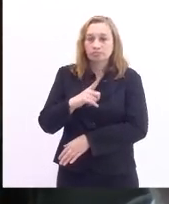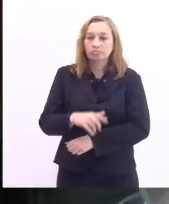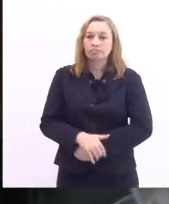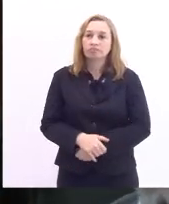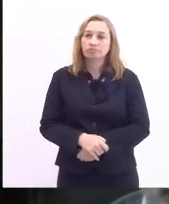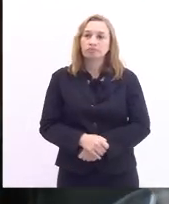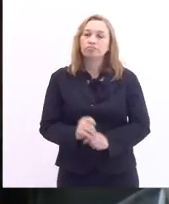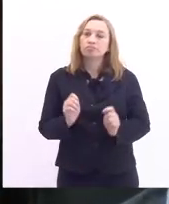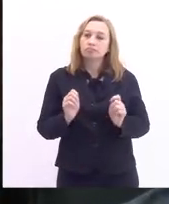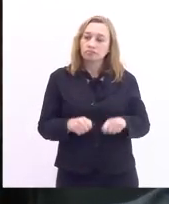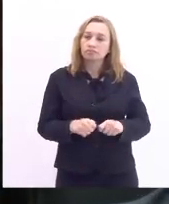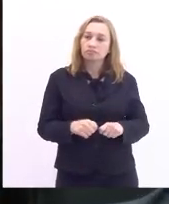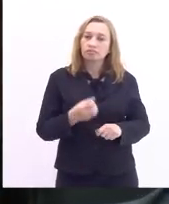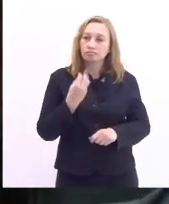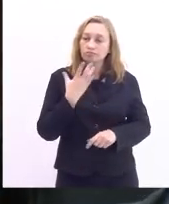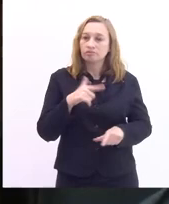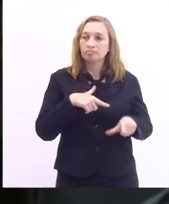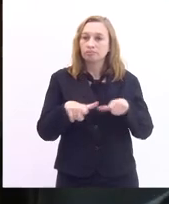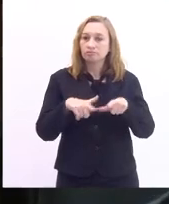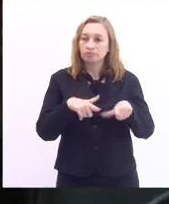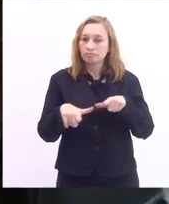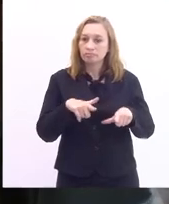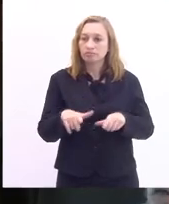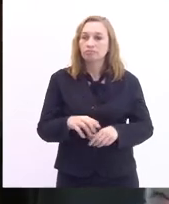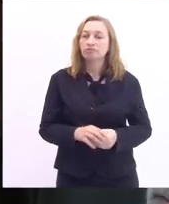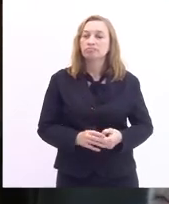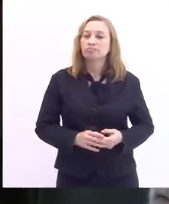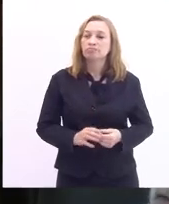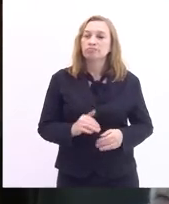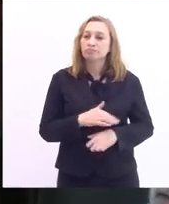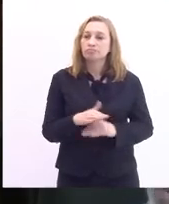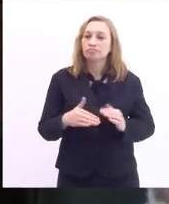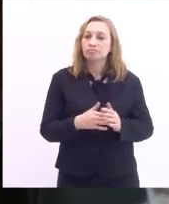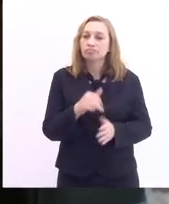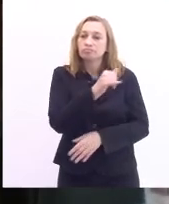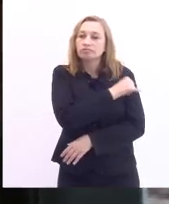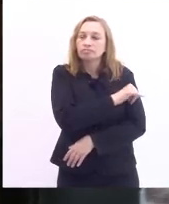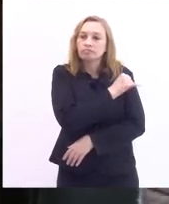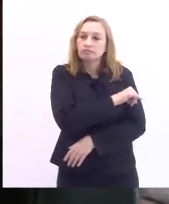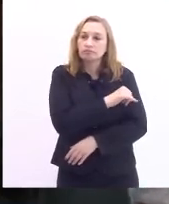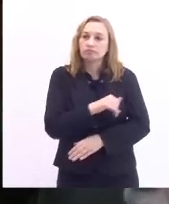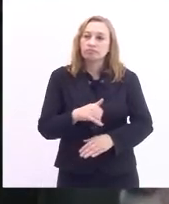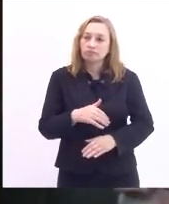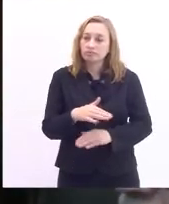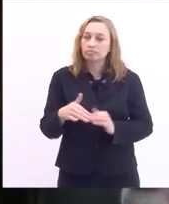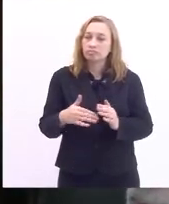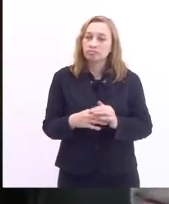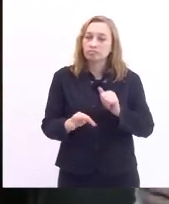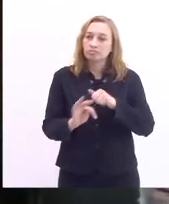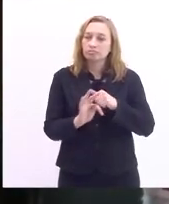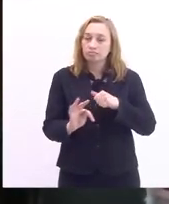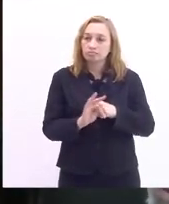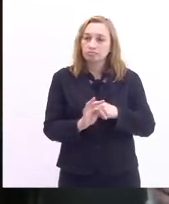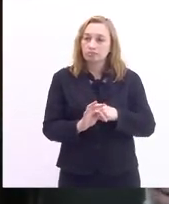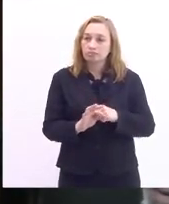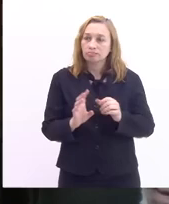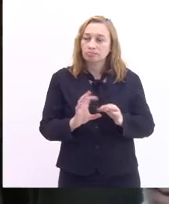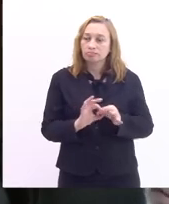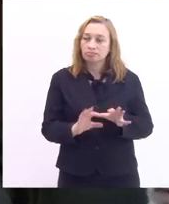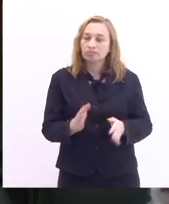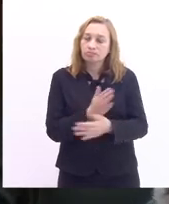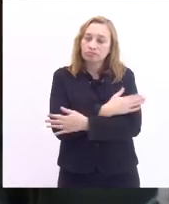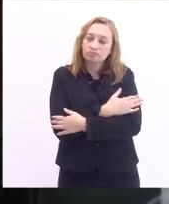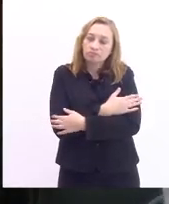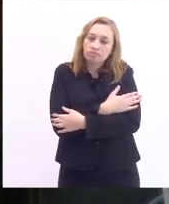para poder fazer um bom trabalho para todos Rio de Janeiro para todos os técnicos deixo